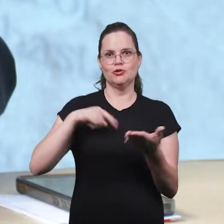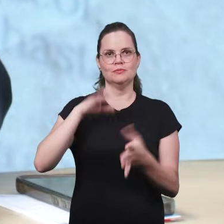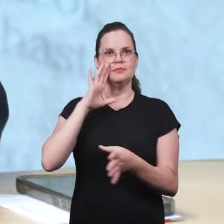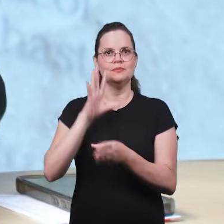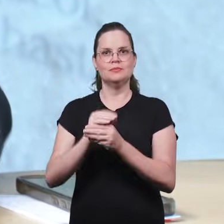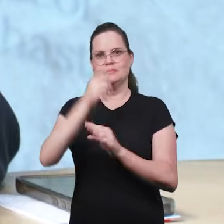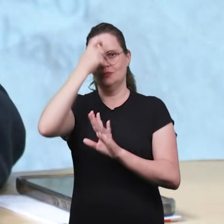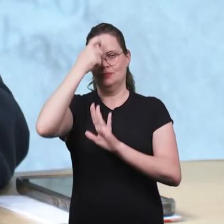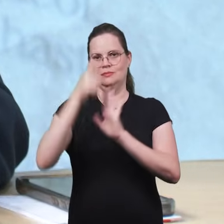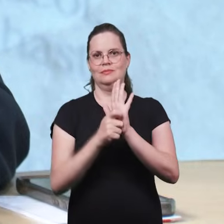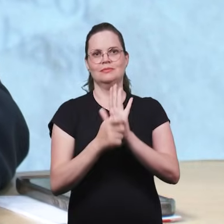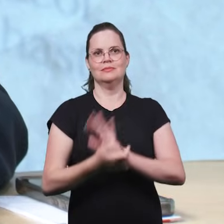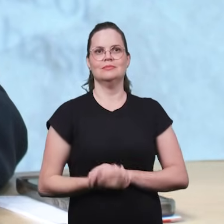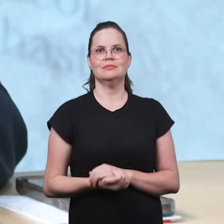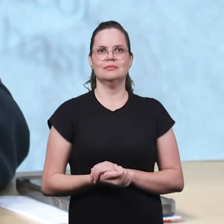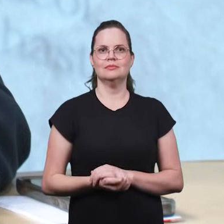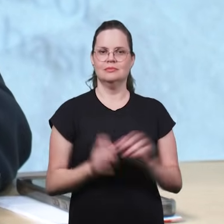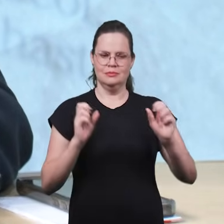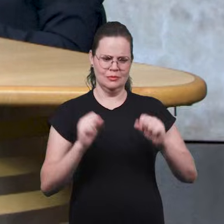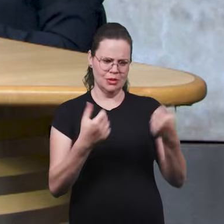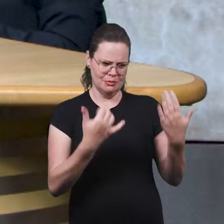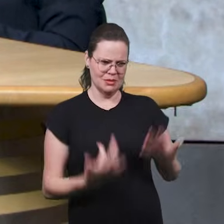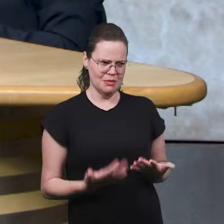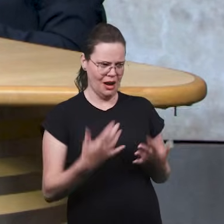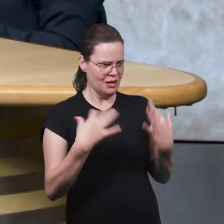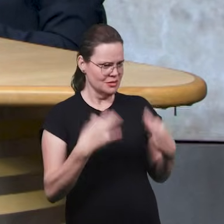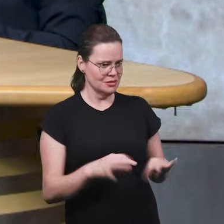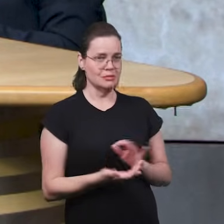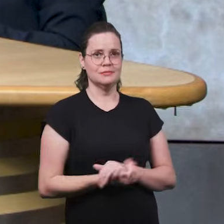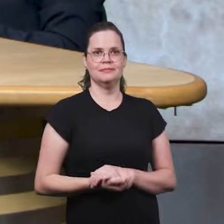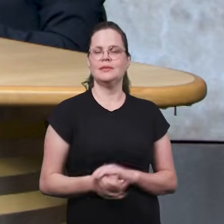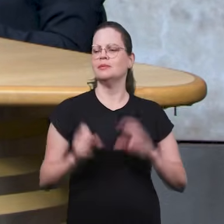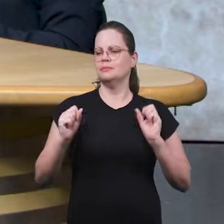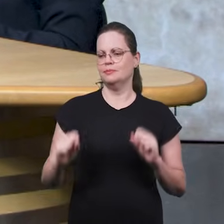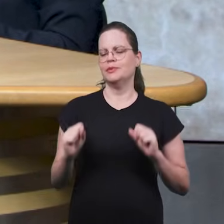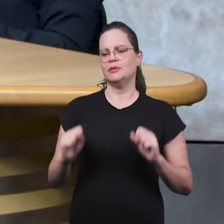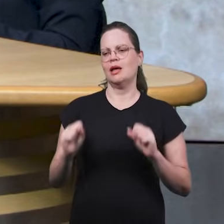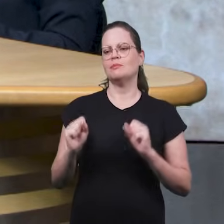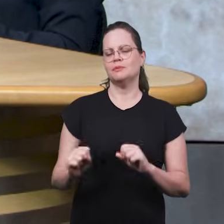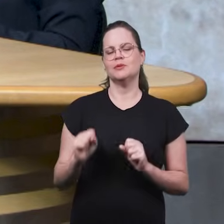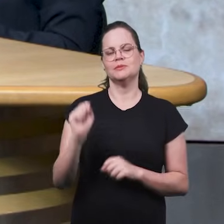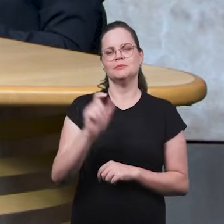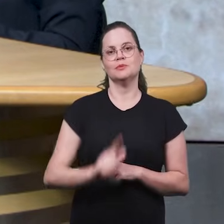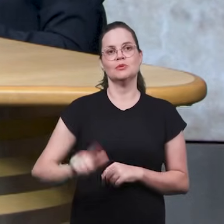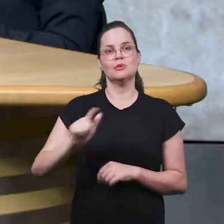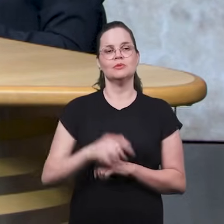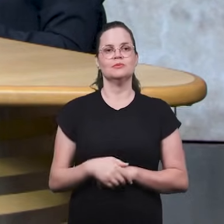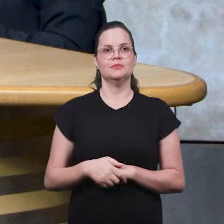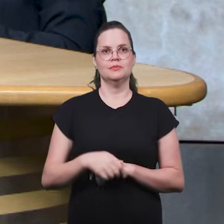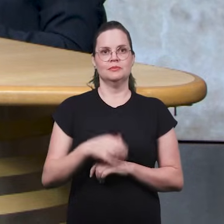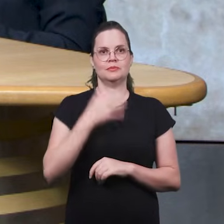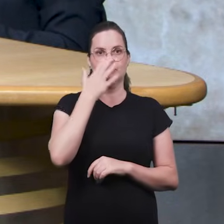como inteligência artificial. Podemos falar assim, Josias? Podemos, sem dúvida nenhuma podemos.